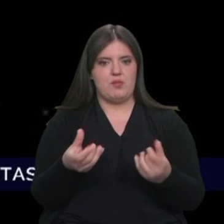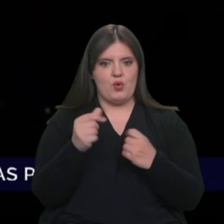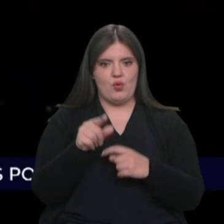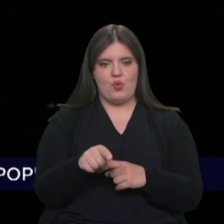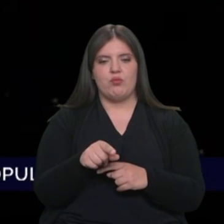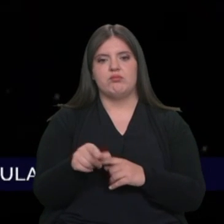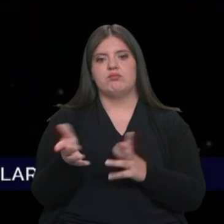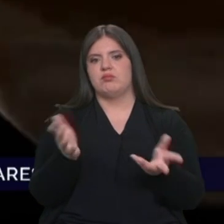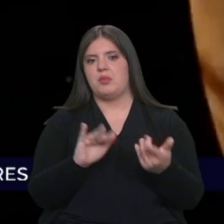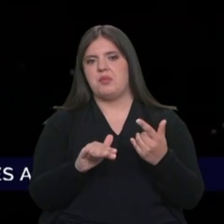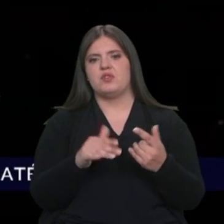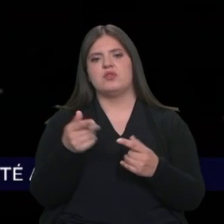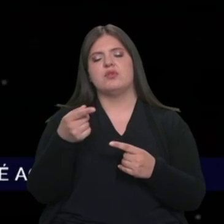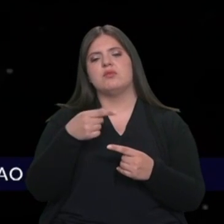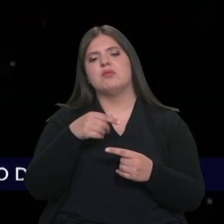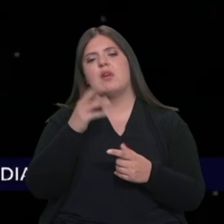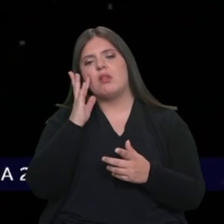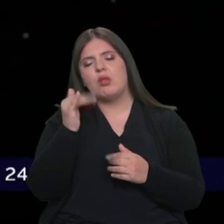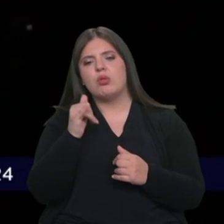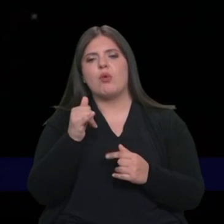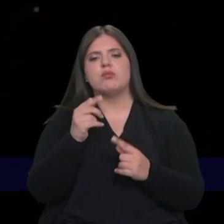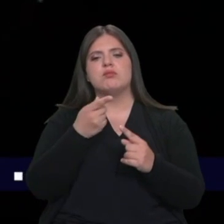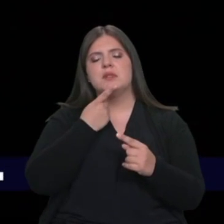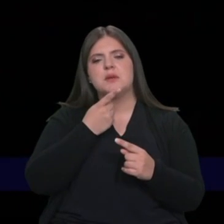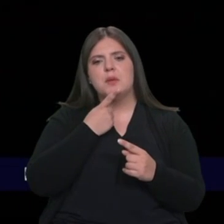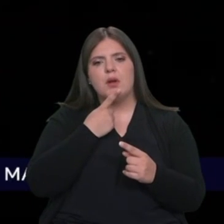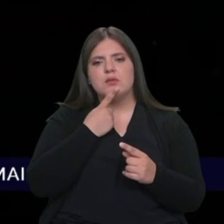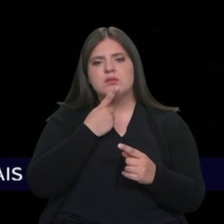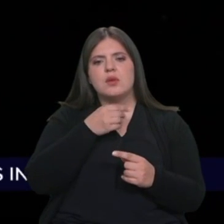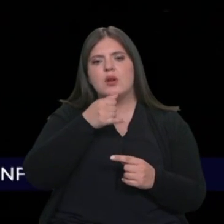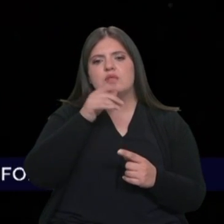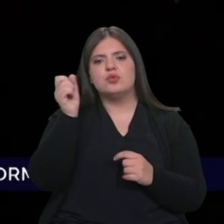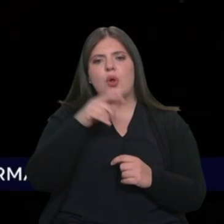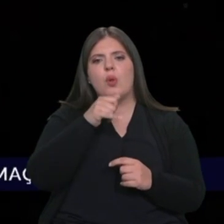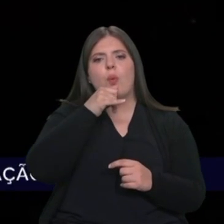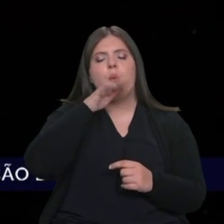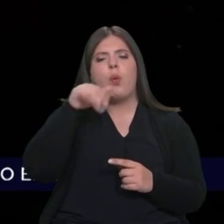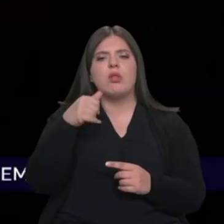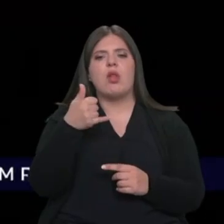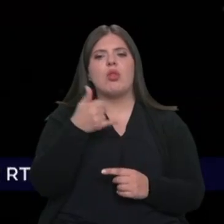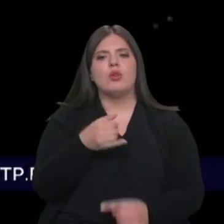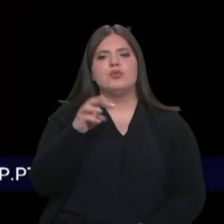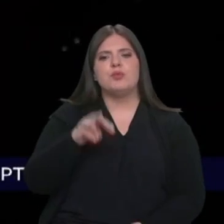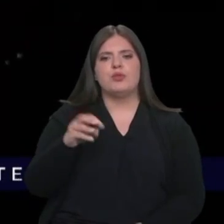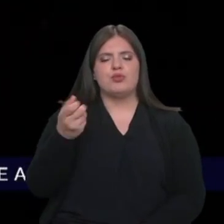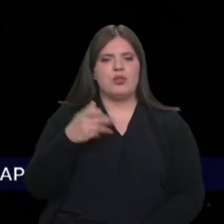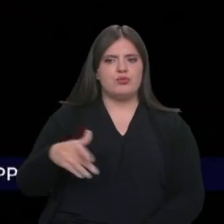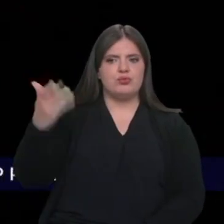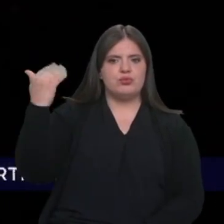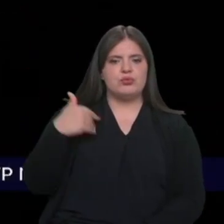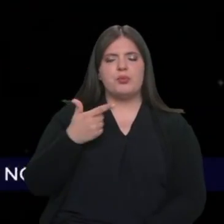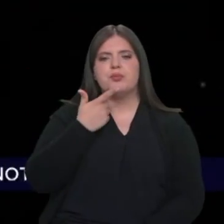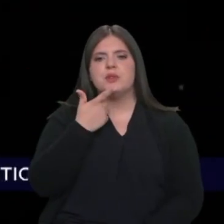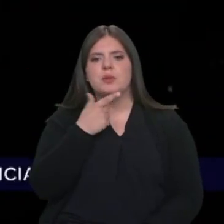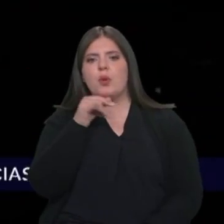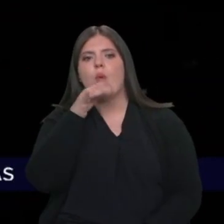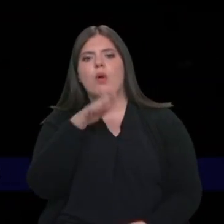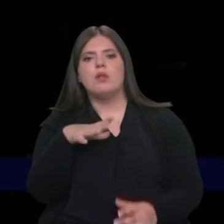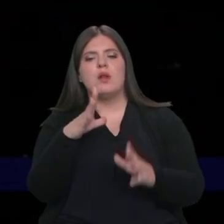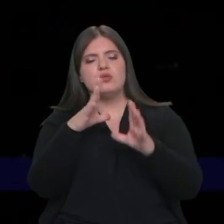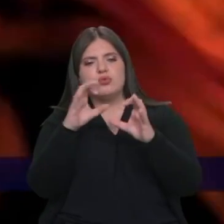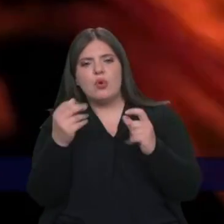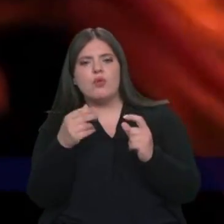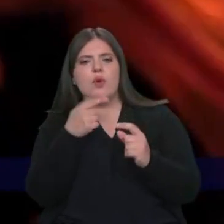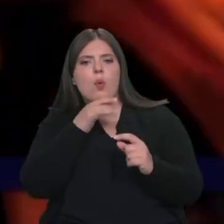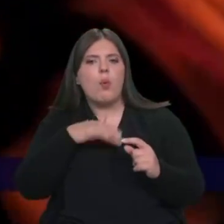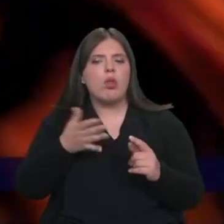fez, aliás, várias simulações, tentou perceber onde é que estava o Sol há cerca de 2 milhões de anos, tentou perceber onde é que estavam essas nuvens frias há